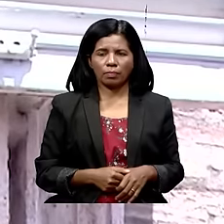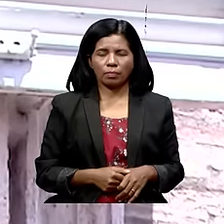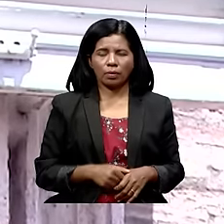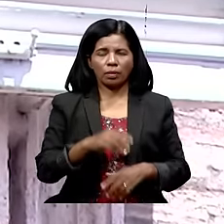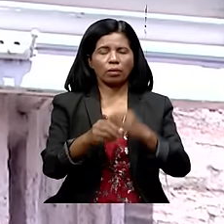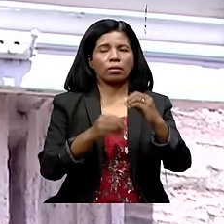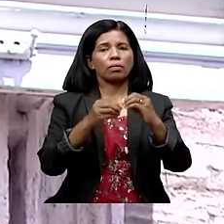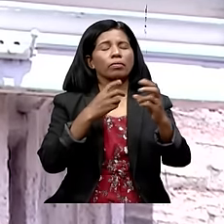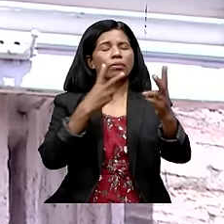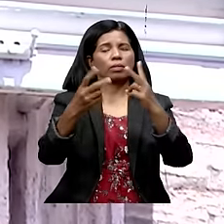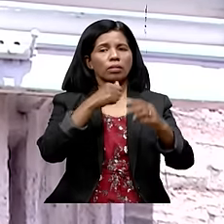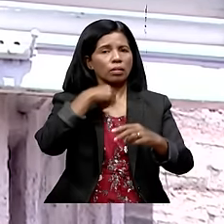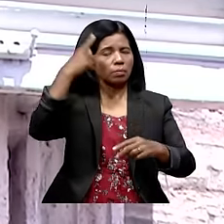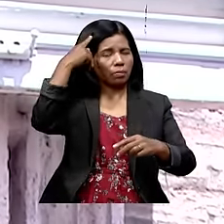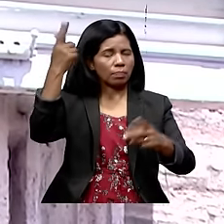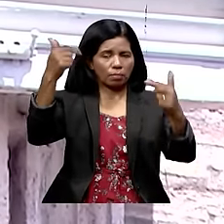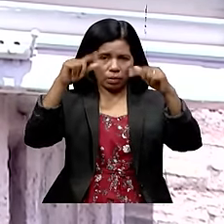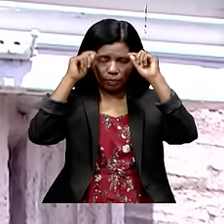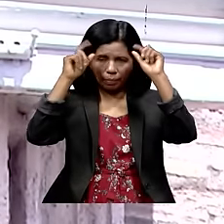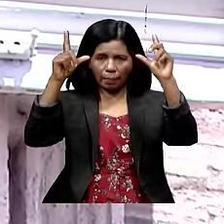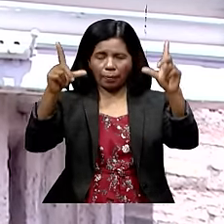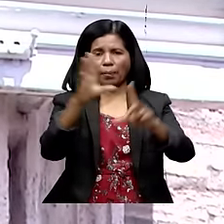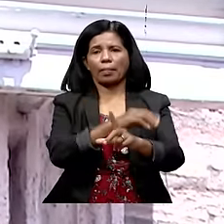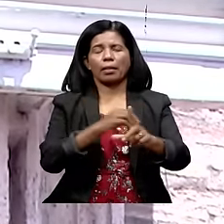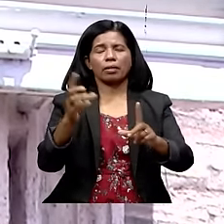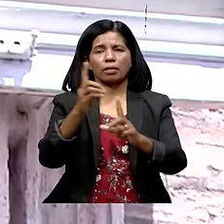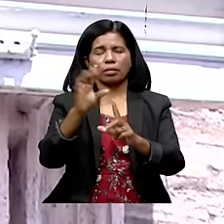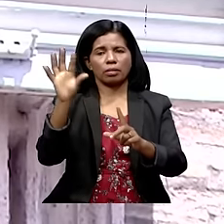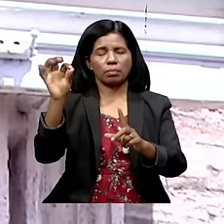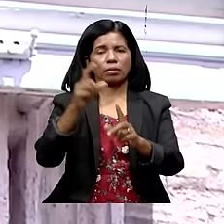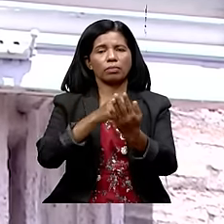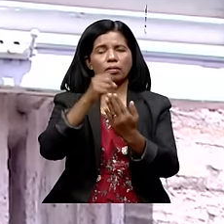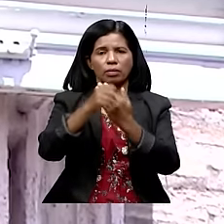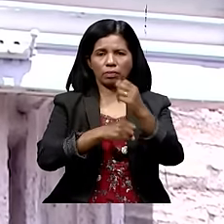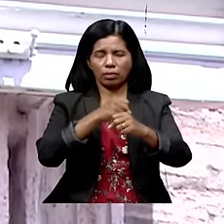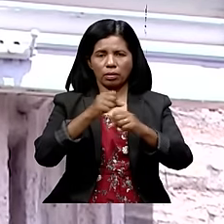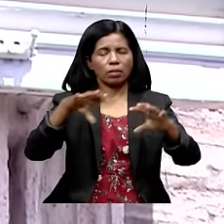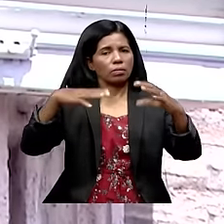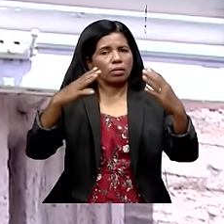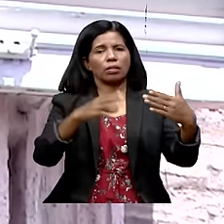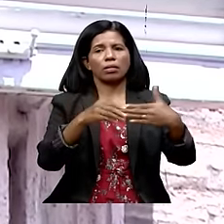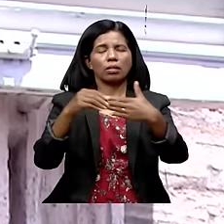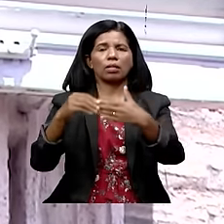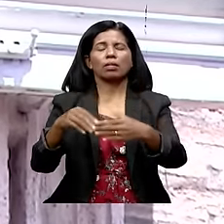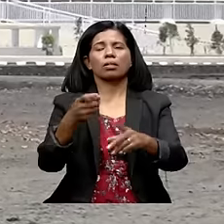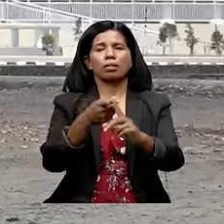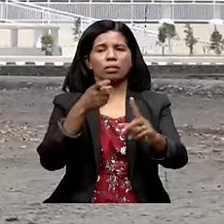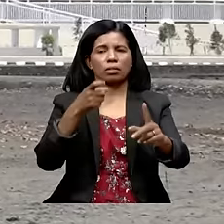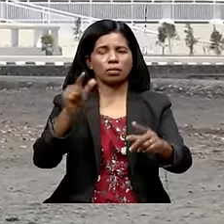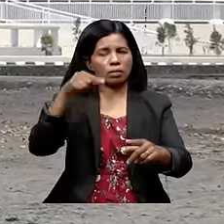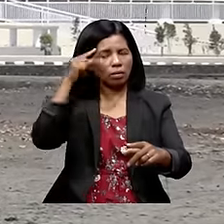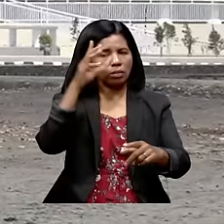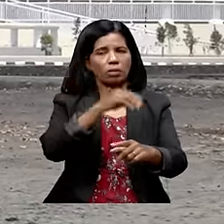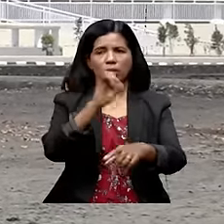Relacion ho visita sua santidade Papa Francisco nien mai Timor-Leste e alorong sia fulan setembro tina nei, komisão organizadora nebe composto si governo